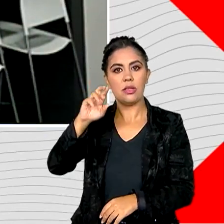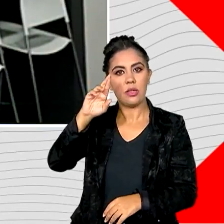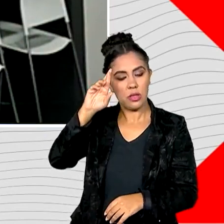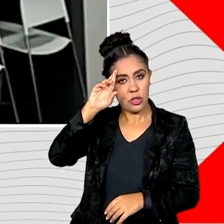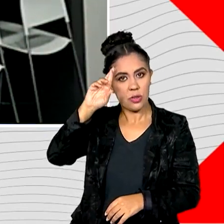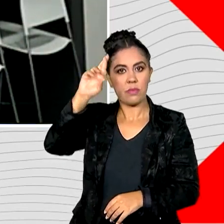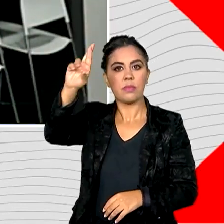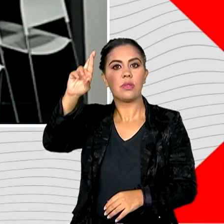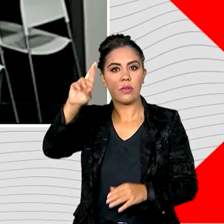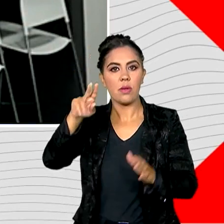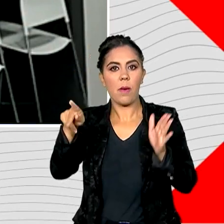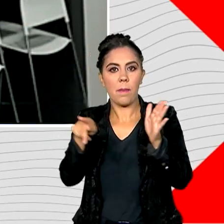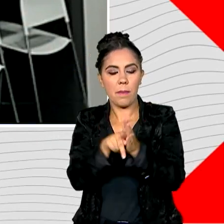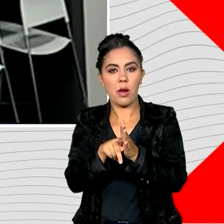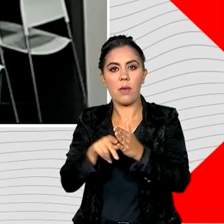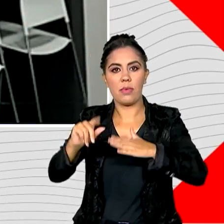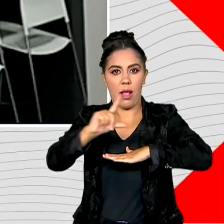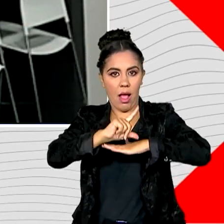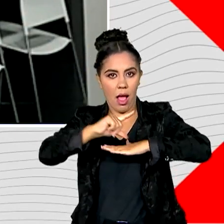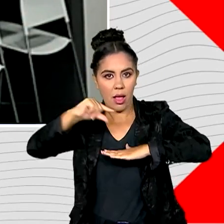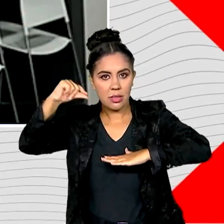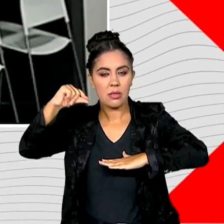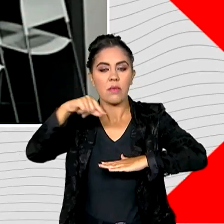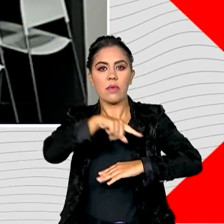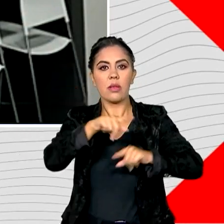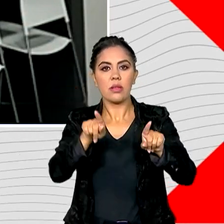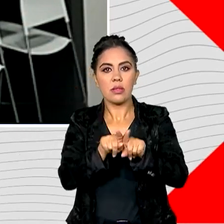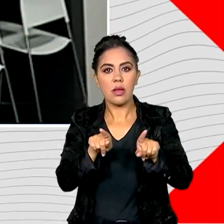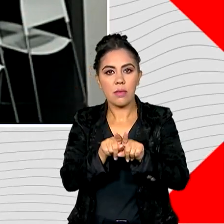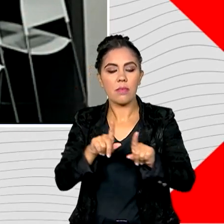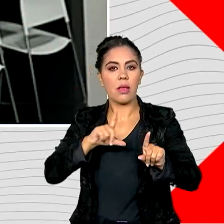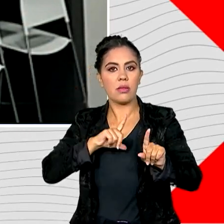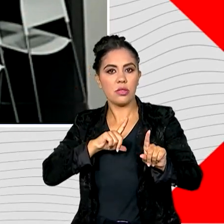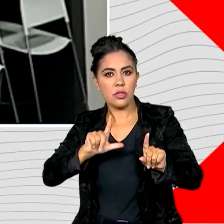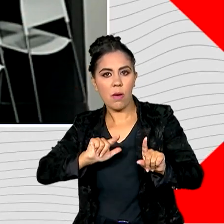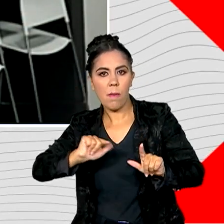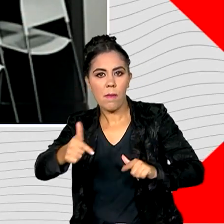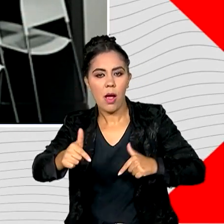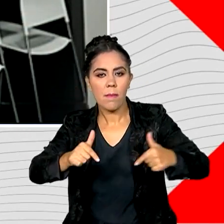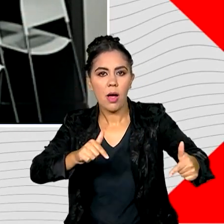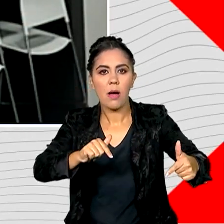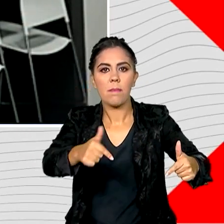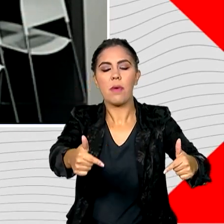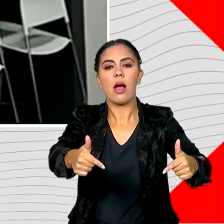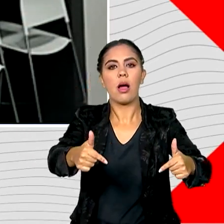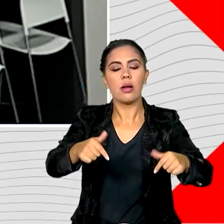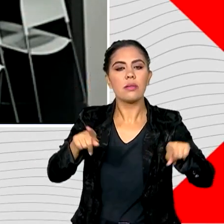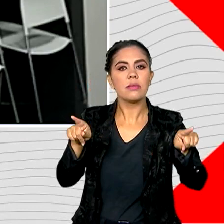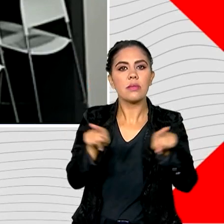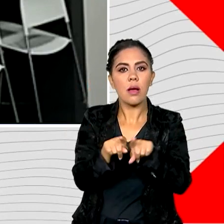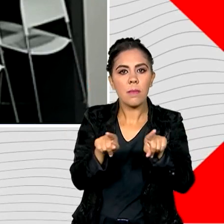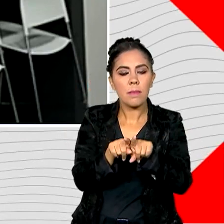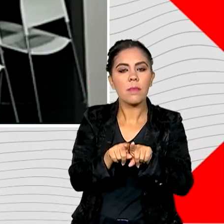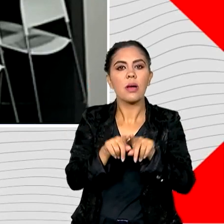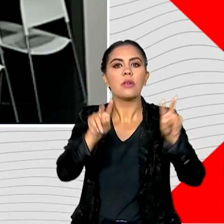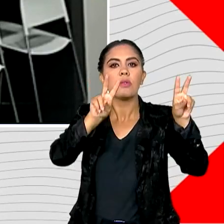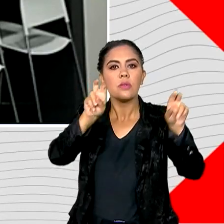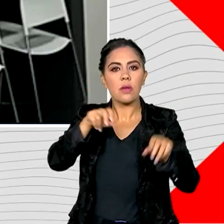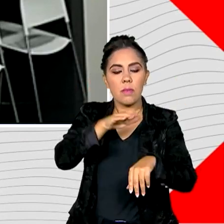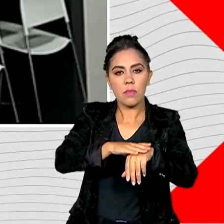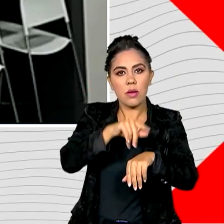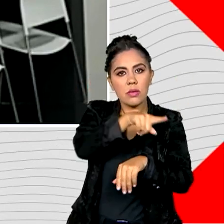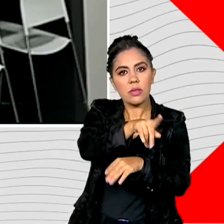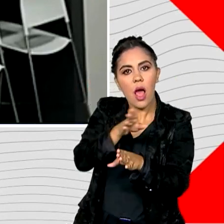como trabalhar questões de interesses políticos, de egos e inclusive de aconselhar os